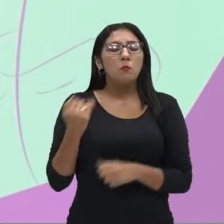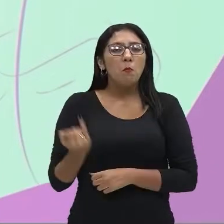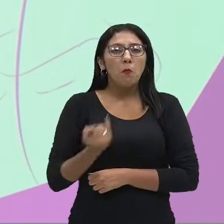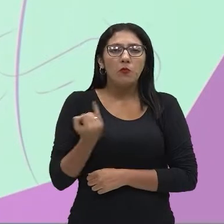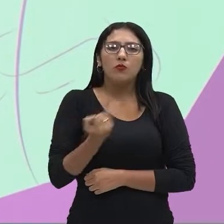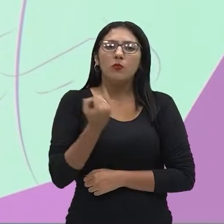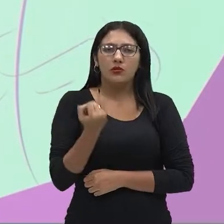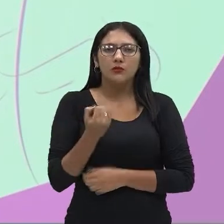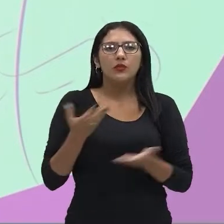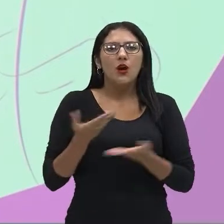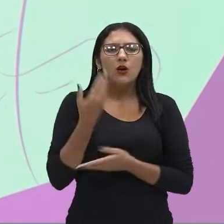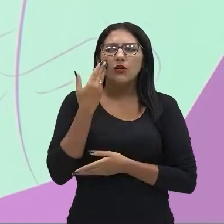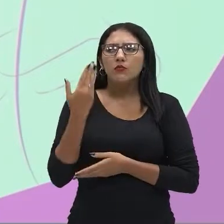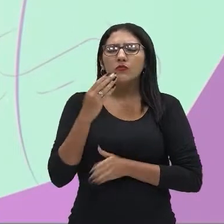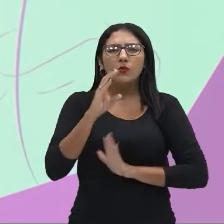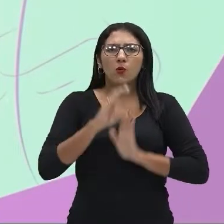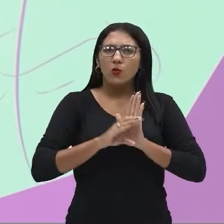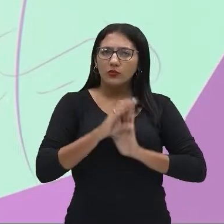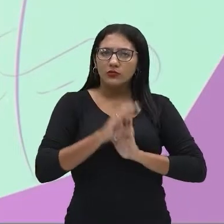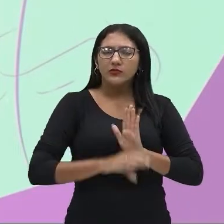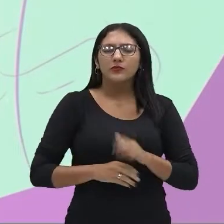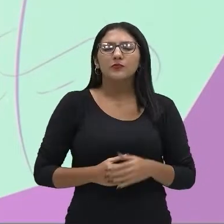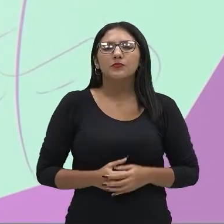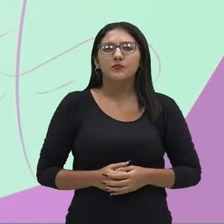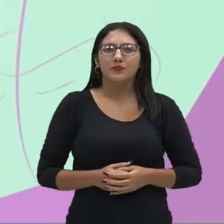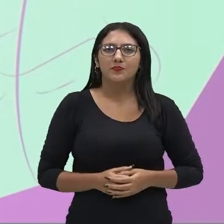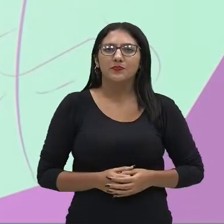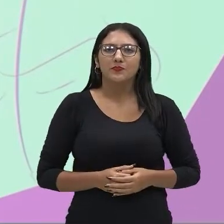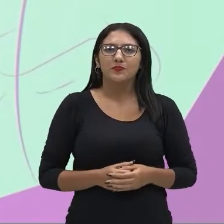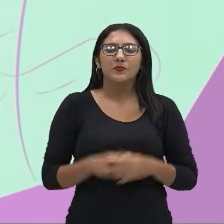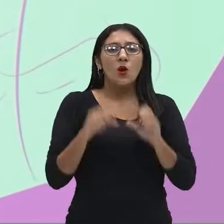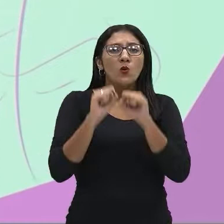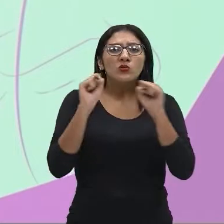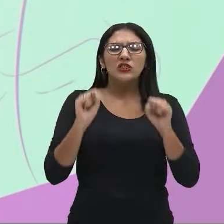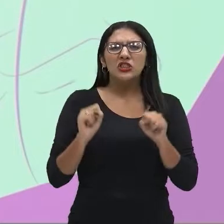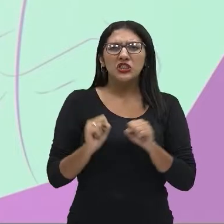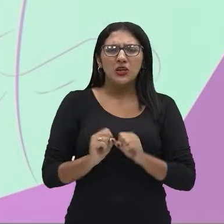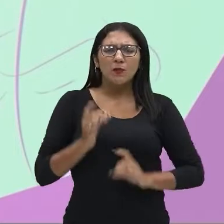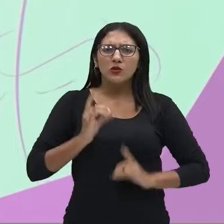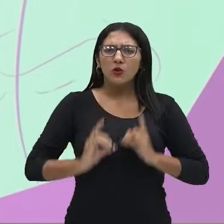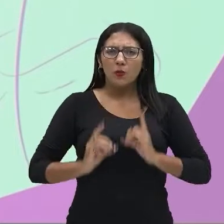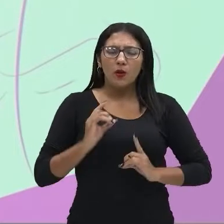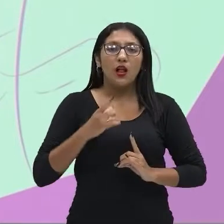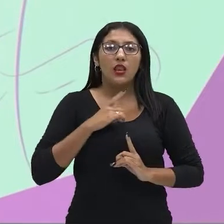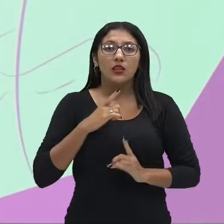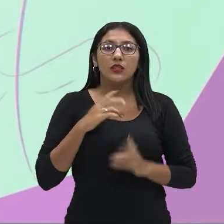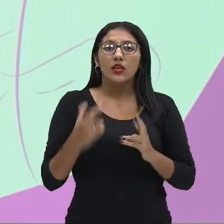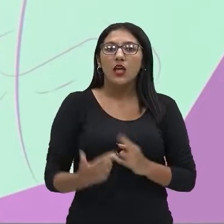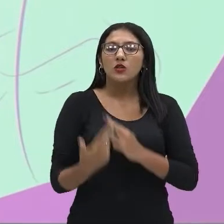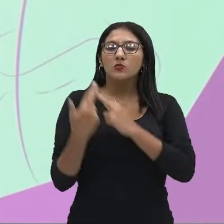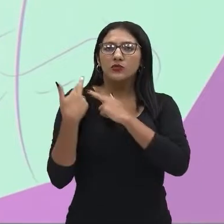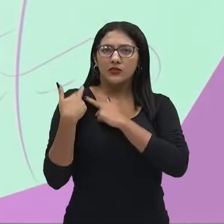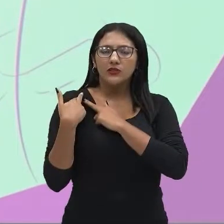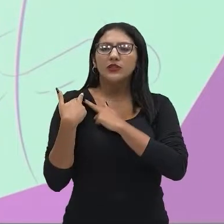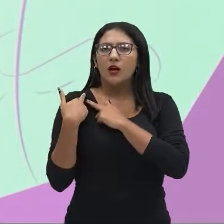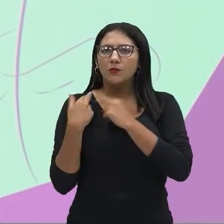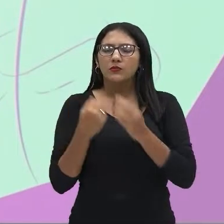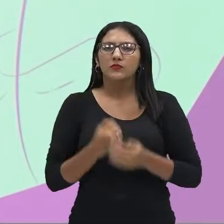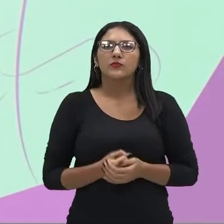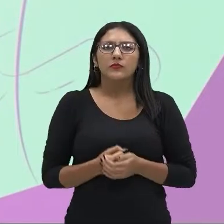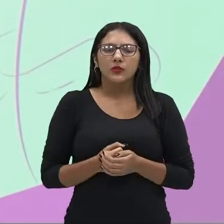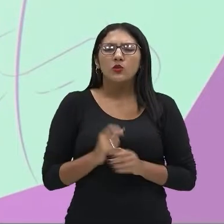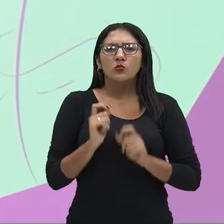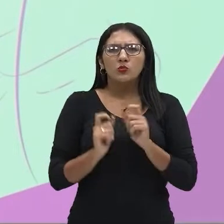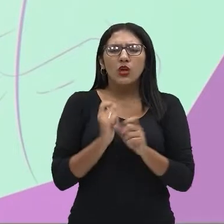dar uma olhada nesse conceito? Diz assim, ó, o sistema endócrino responsável pela manutenção